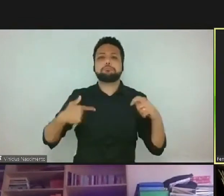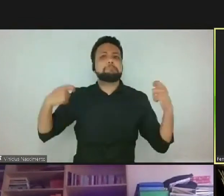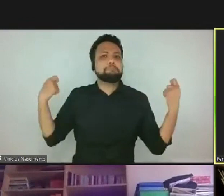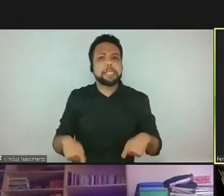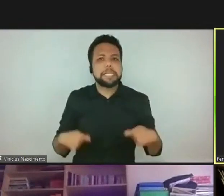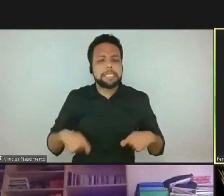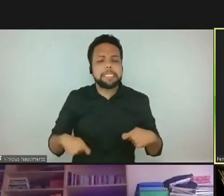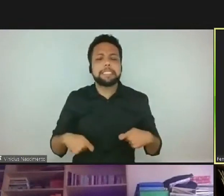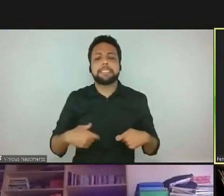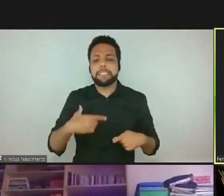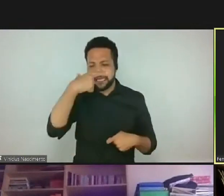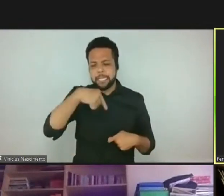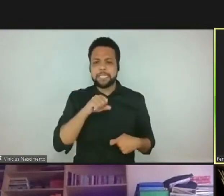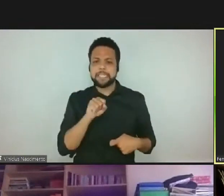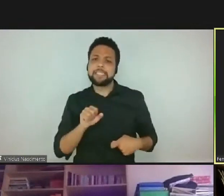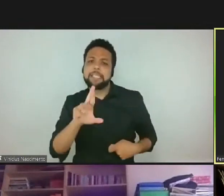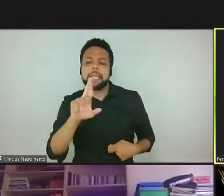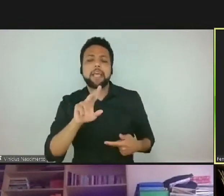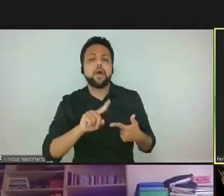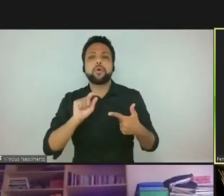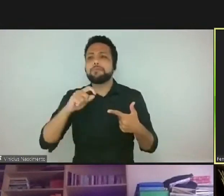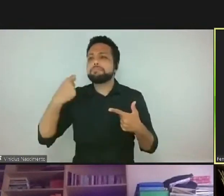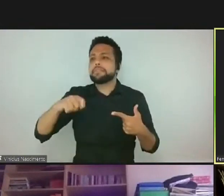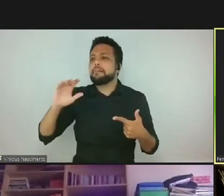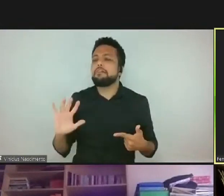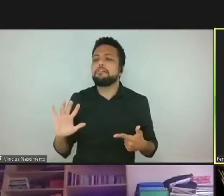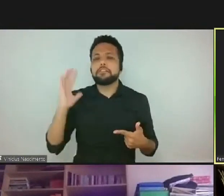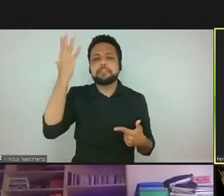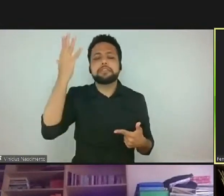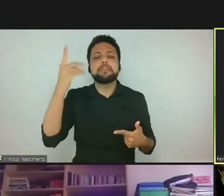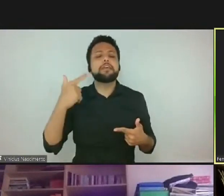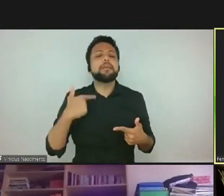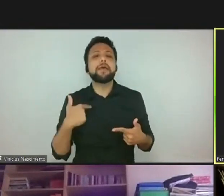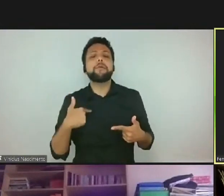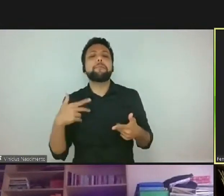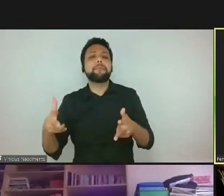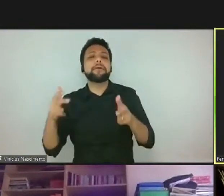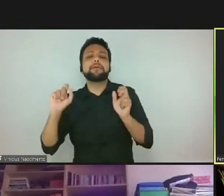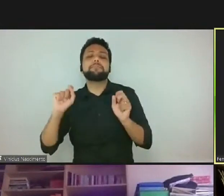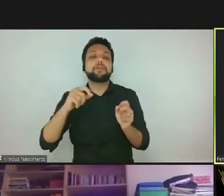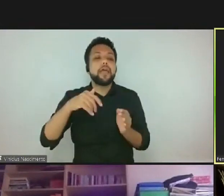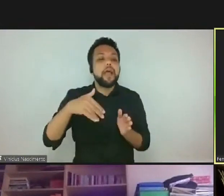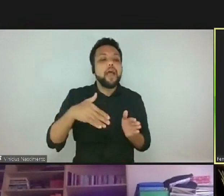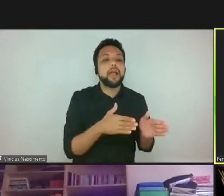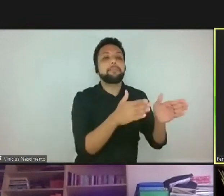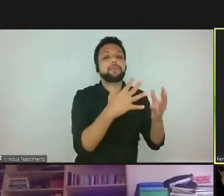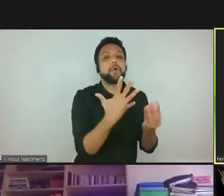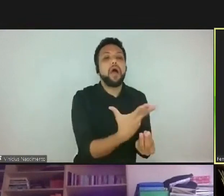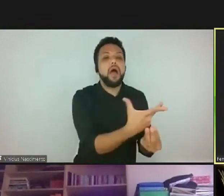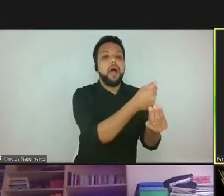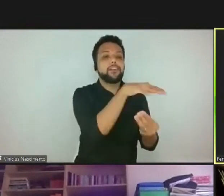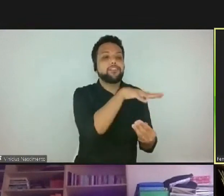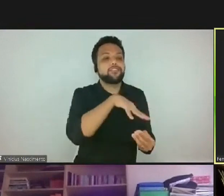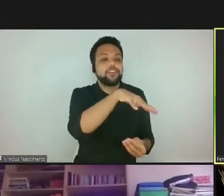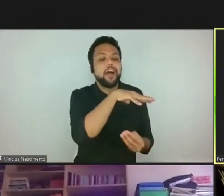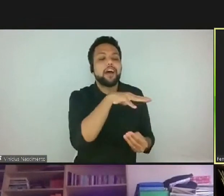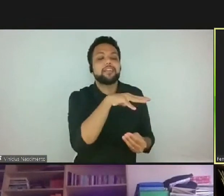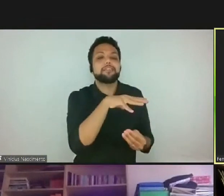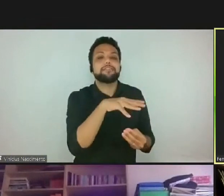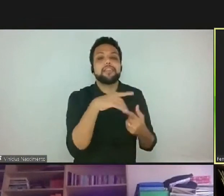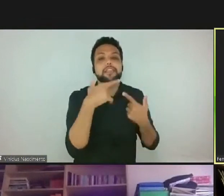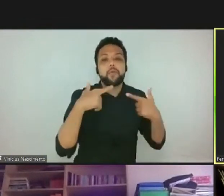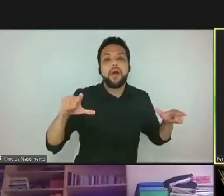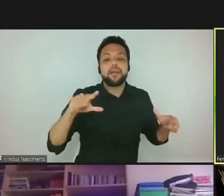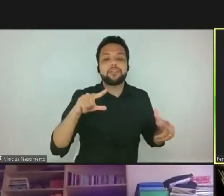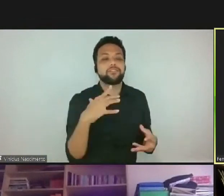ser, precisa acontecer. E o que eu percebo no caminho da arte, no caminho das linguagens artísticas, é você